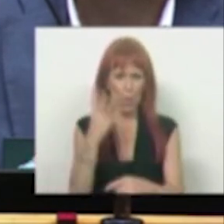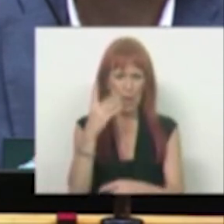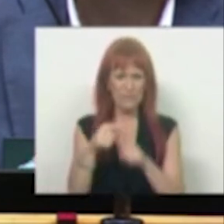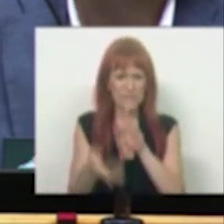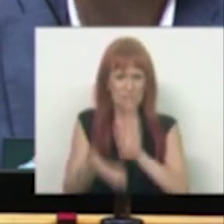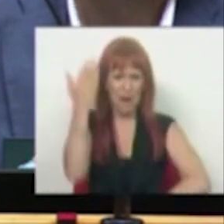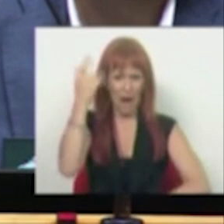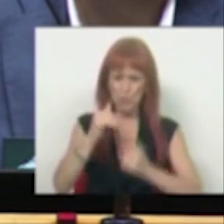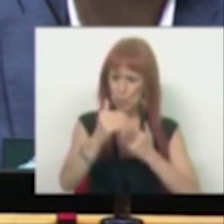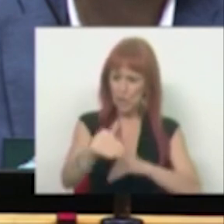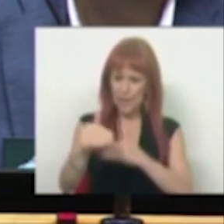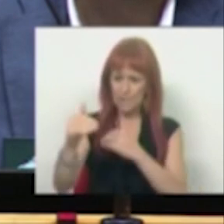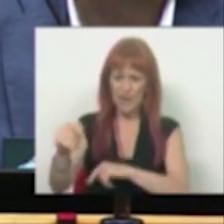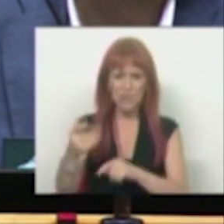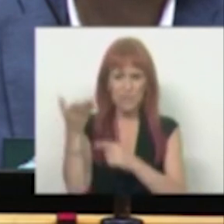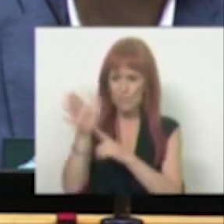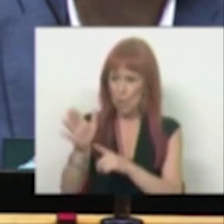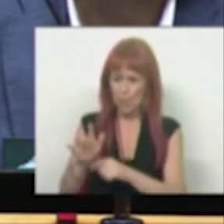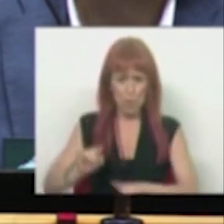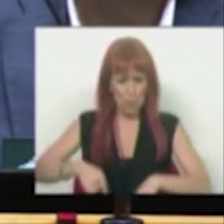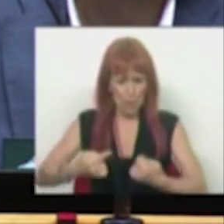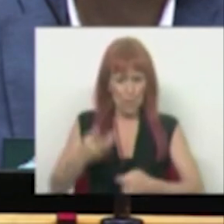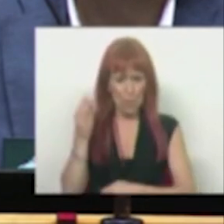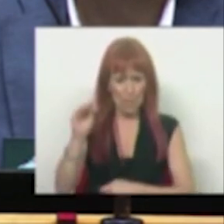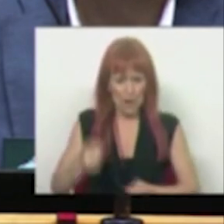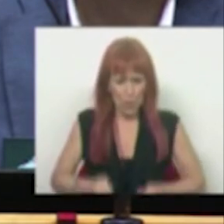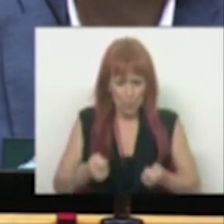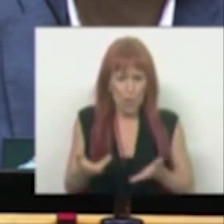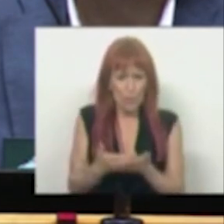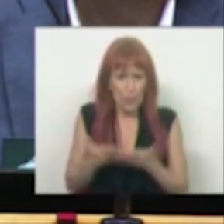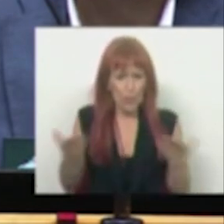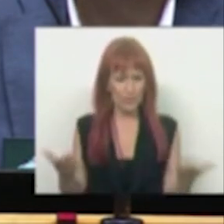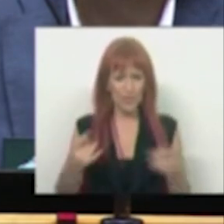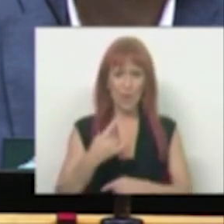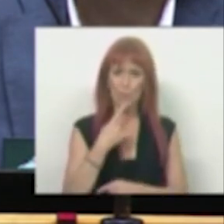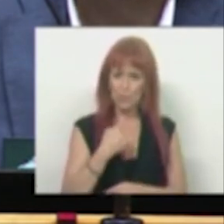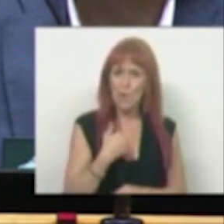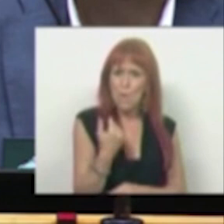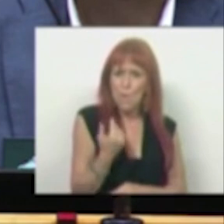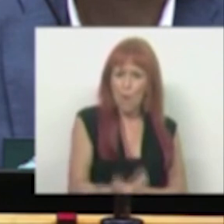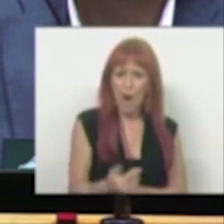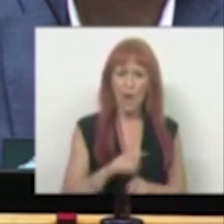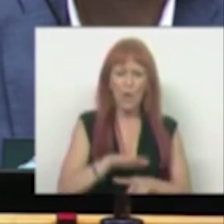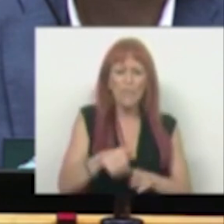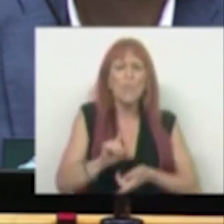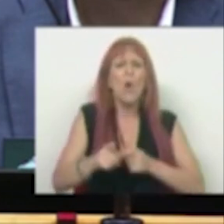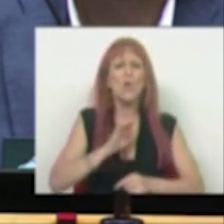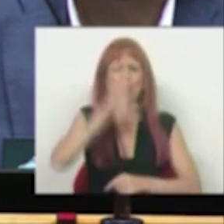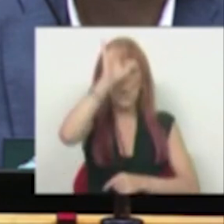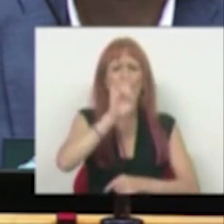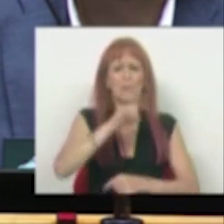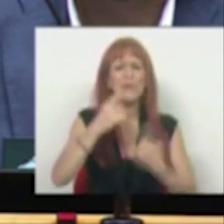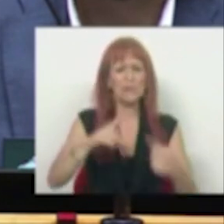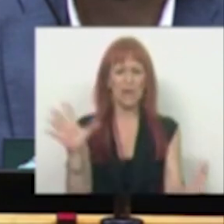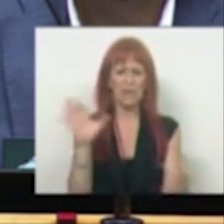quadruplicou os limites de referência do próprio Banco de Fomento. E a pergunta que tenho é que envolvimento é que o Sr.